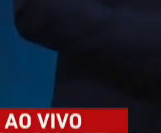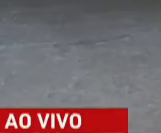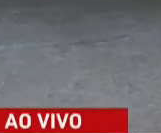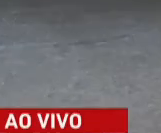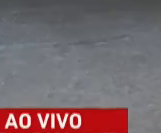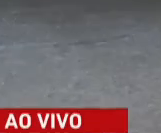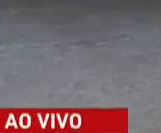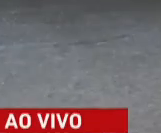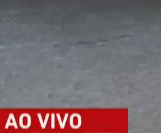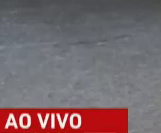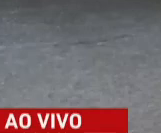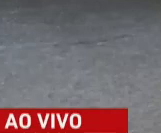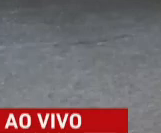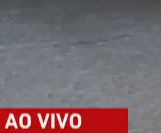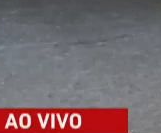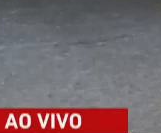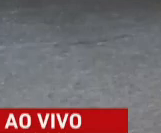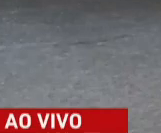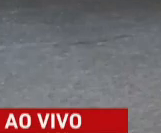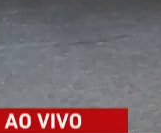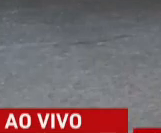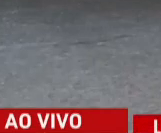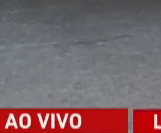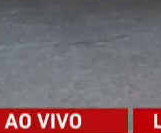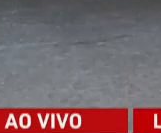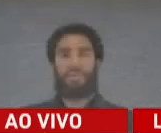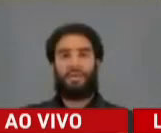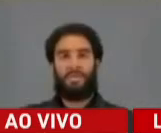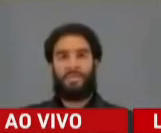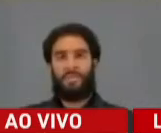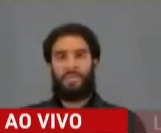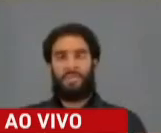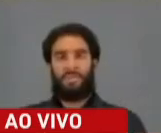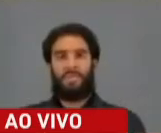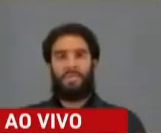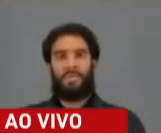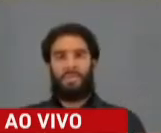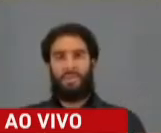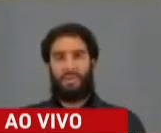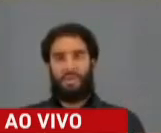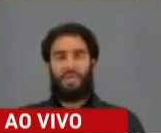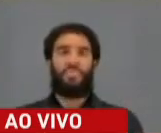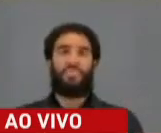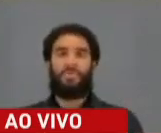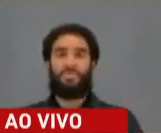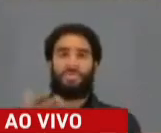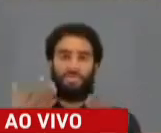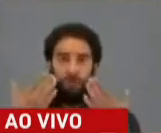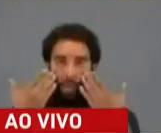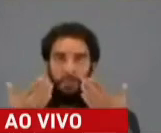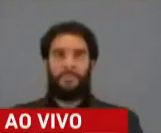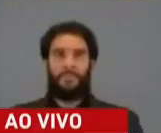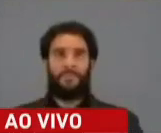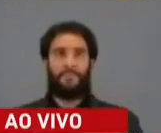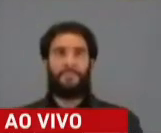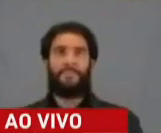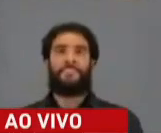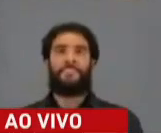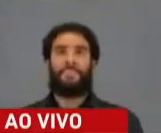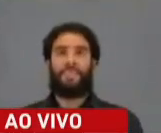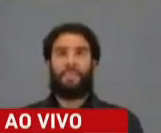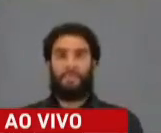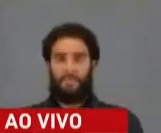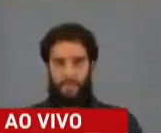É isso mesmo, Thiago. O que que os senadores já entenderam? Que é necessário discutir mais profundamente